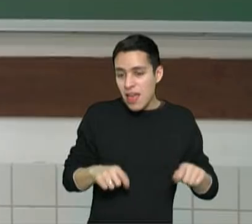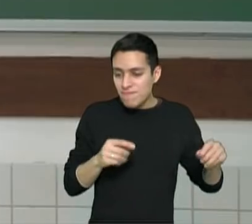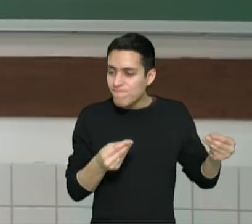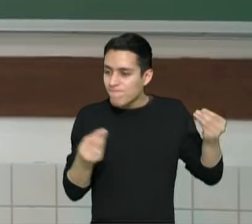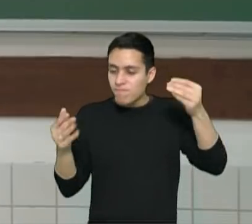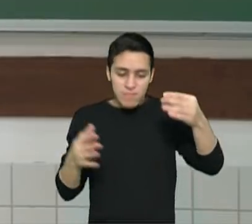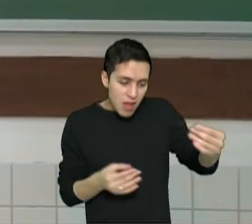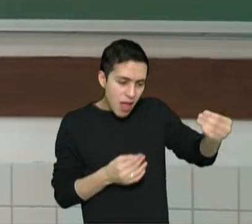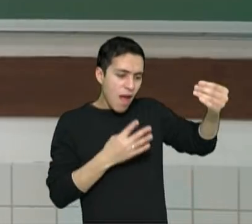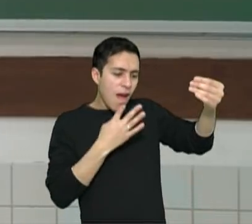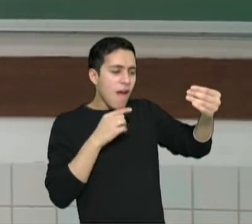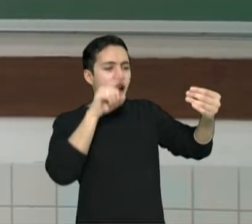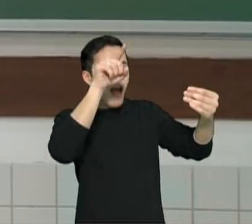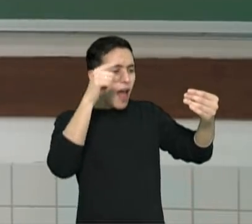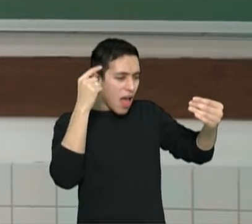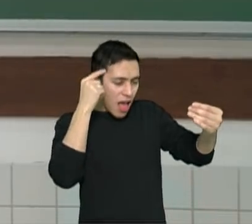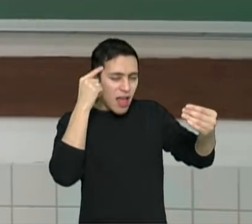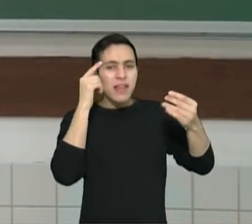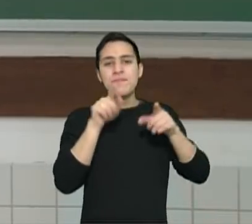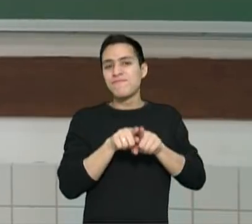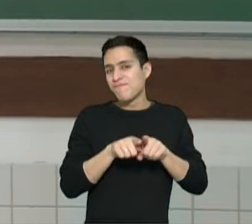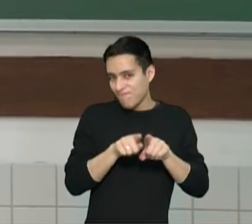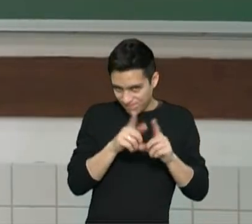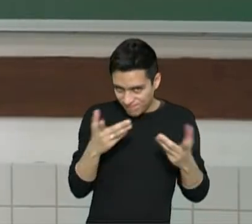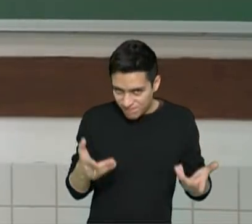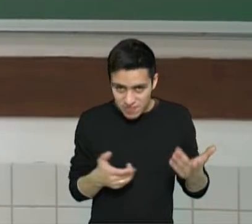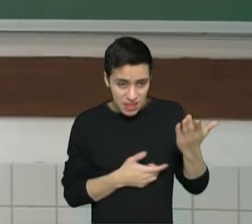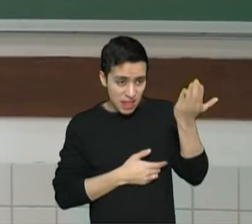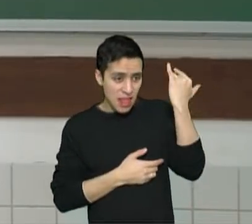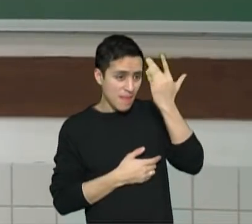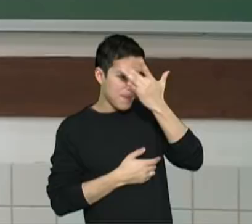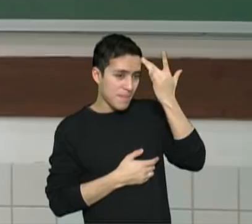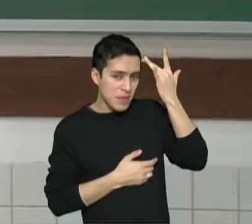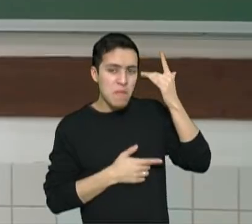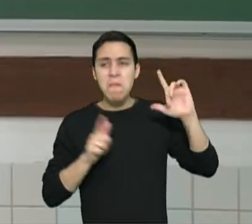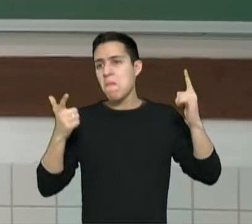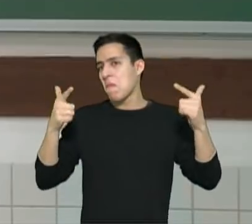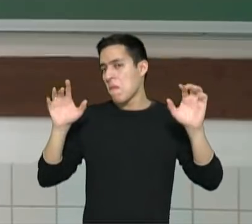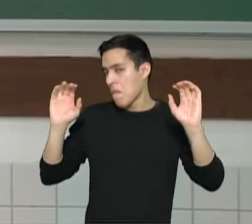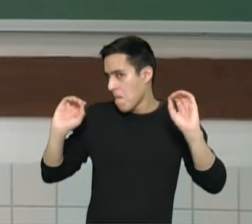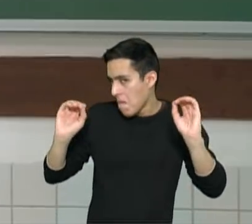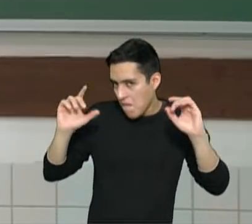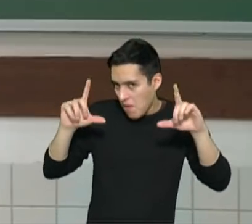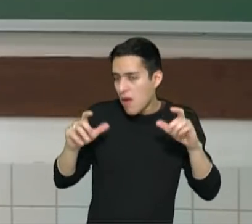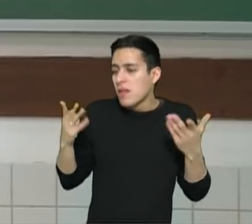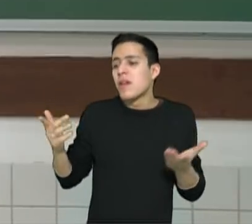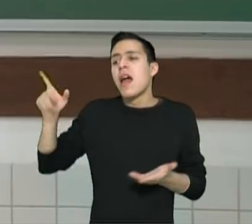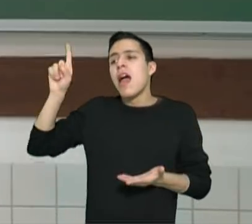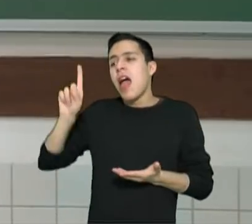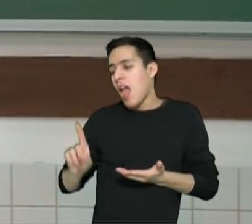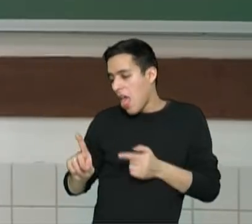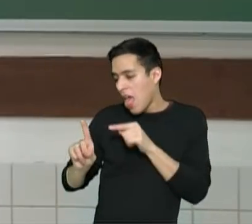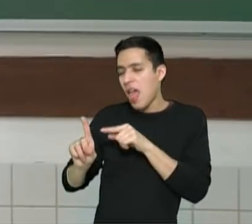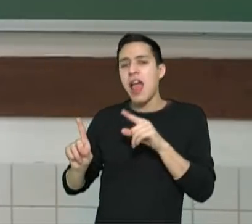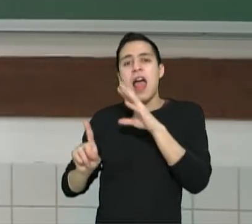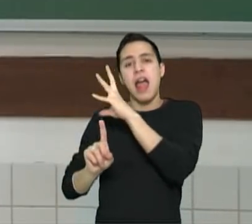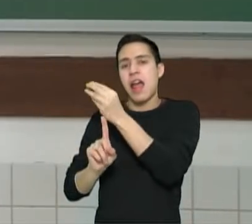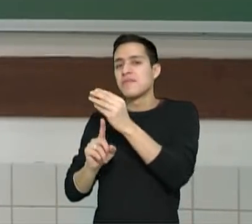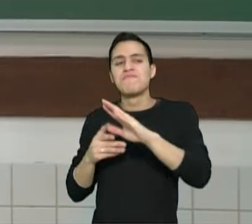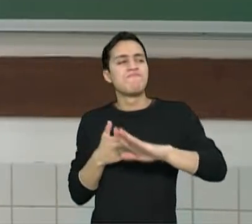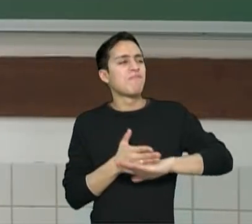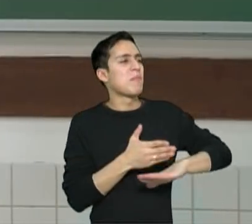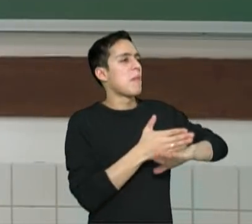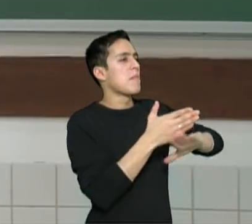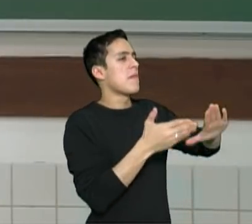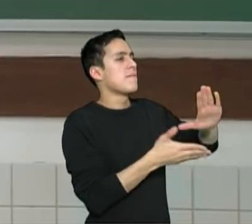Então, antes da foto, antes da fotografia, os artistas viajavam para mostrar esses locais, Então, a gente vai ver